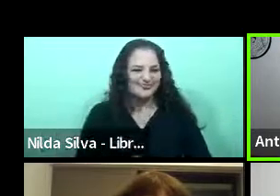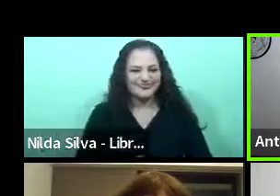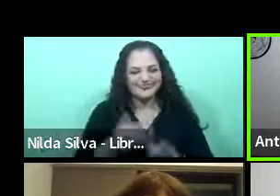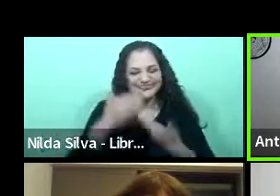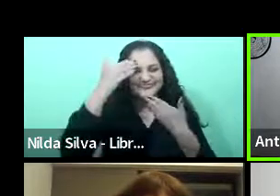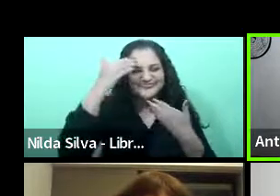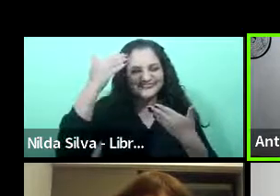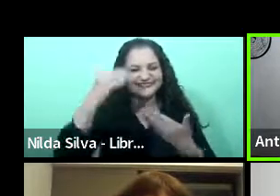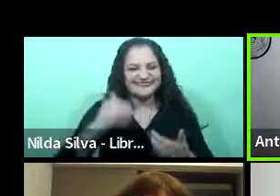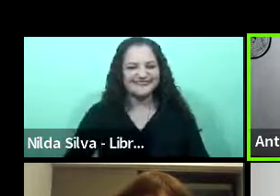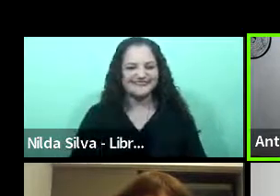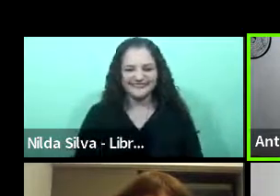Obrigada.